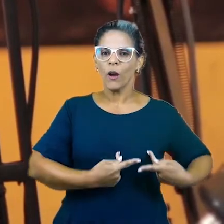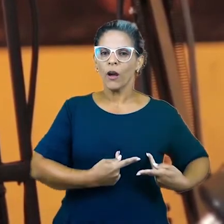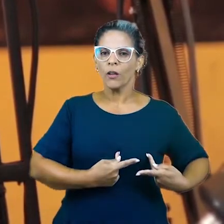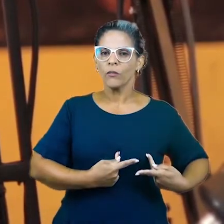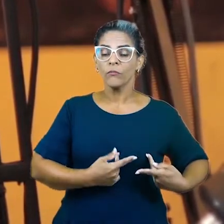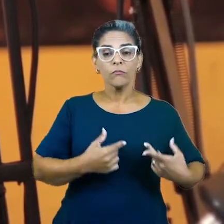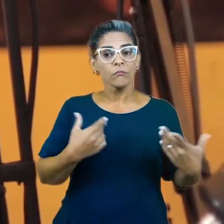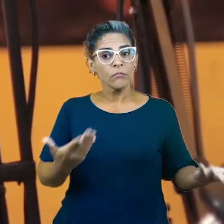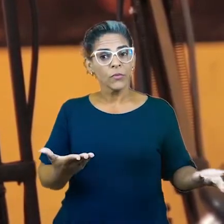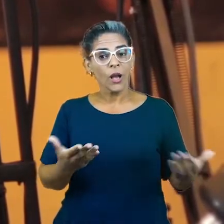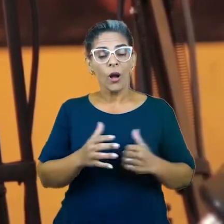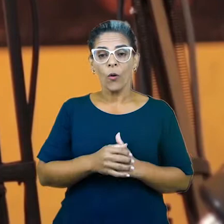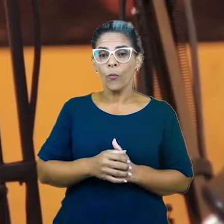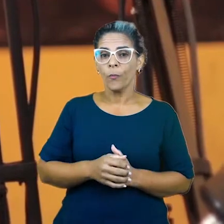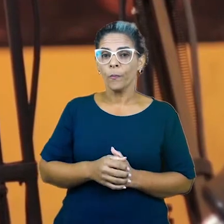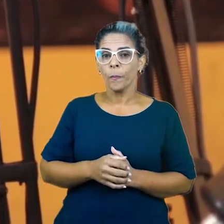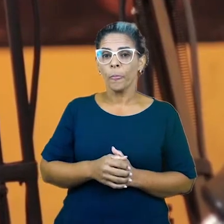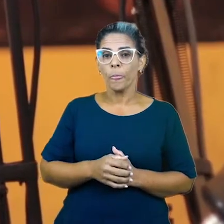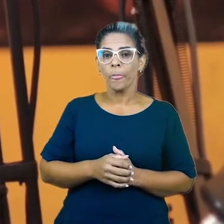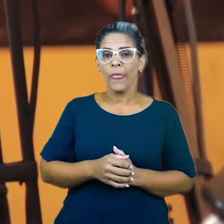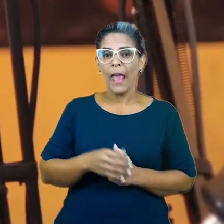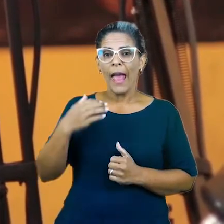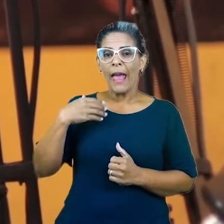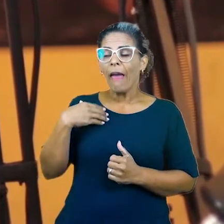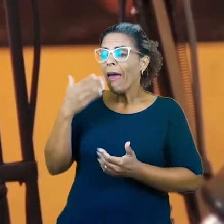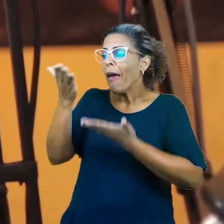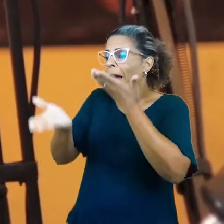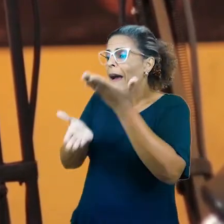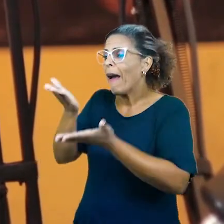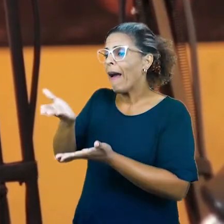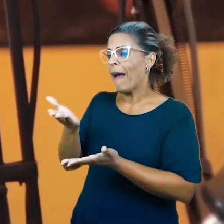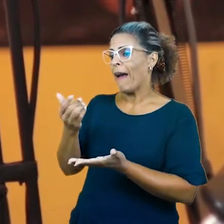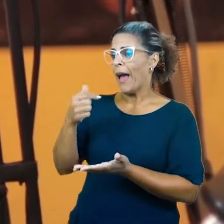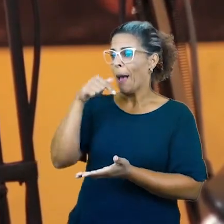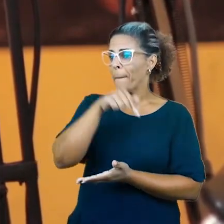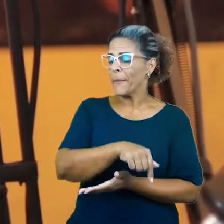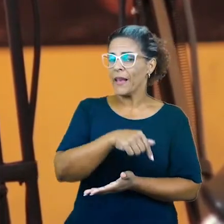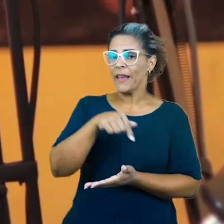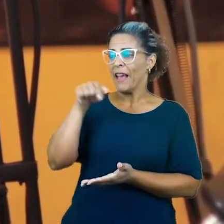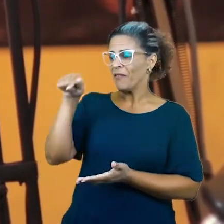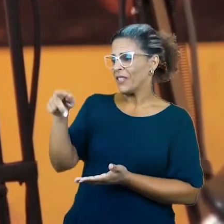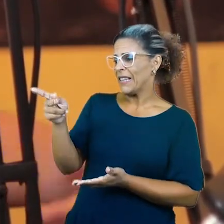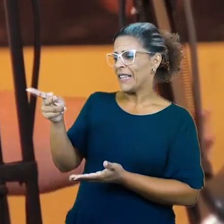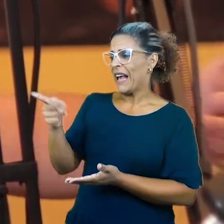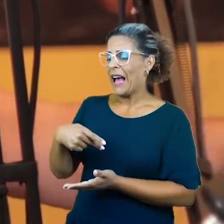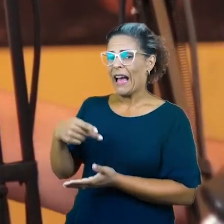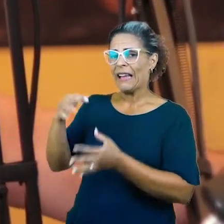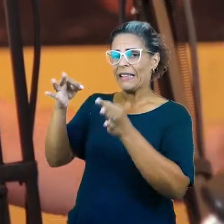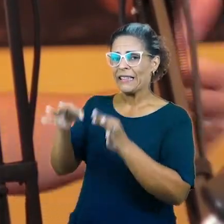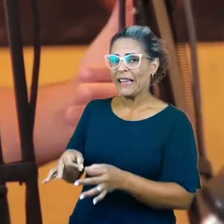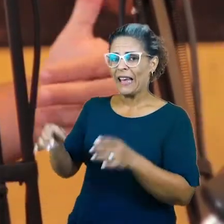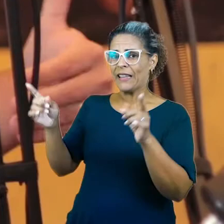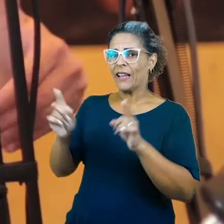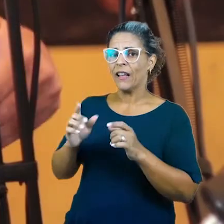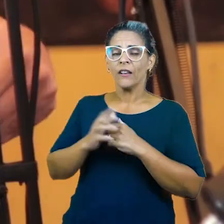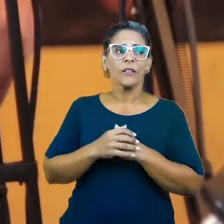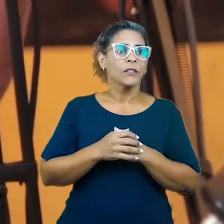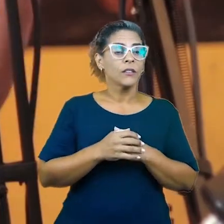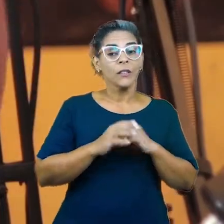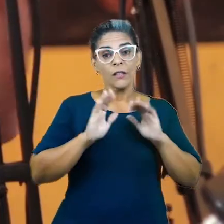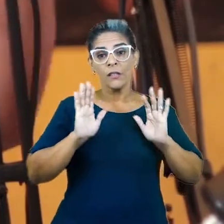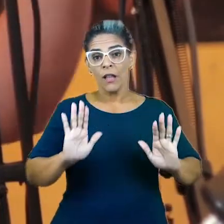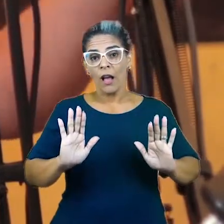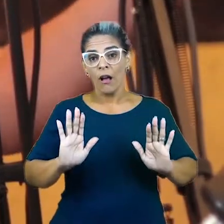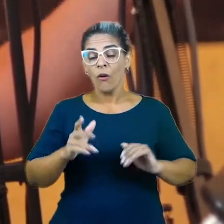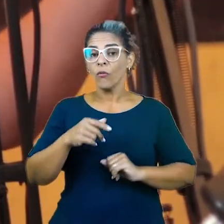dizendo, tentar convencer o outro de que a categoria que ele usa não é certa, o máximo que pode ser feito é tentar